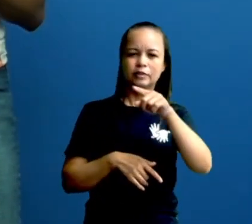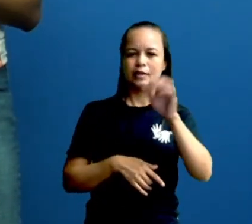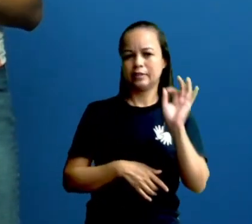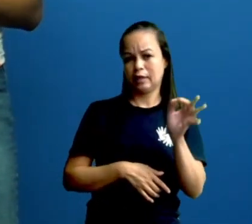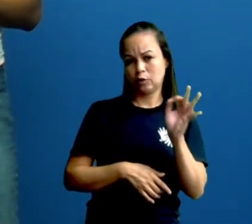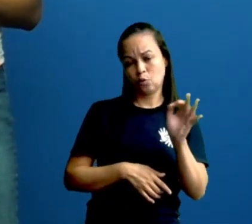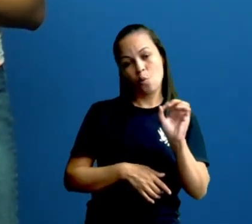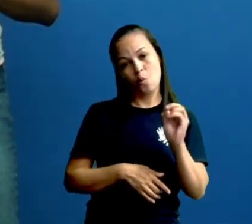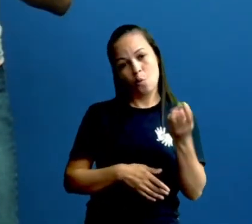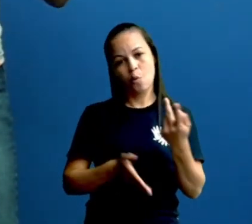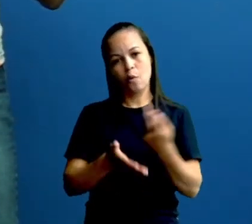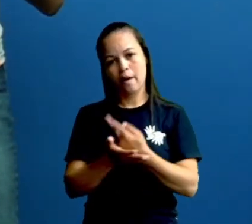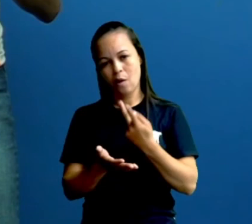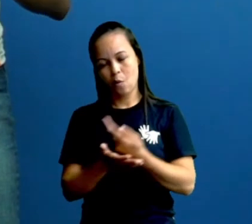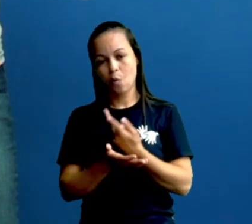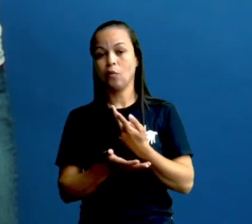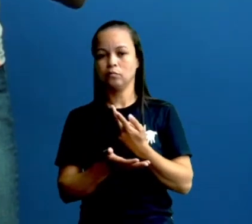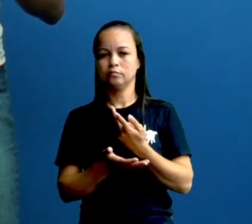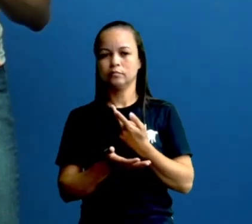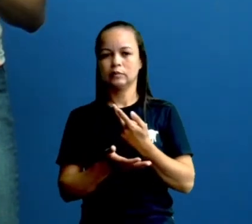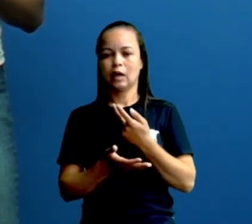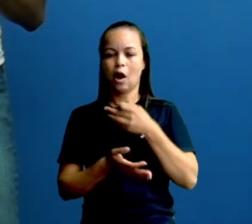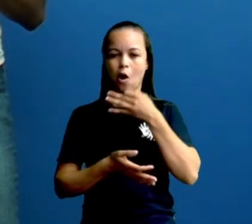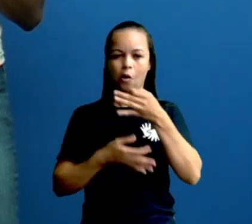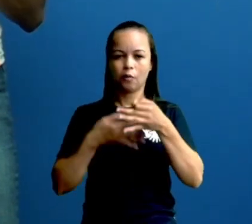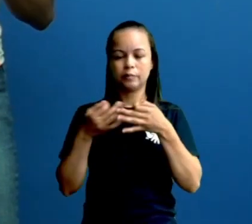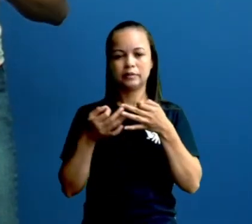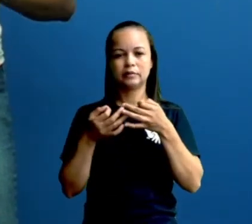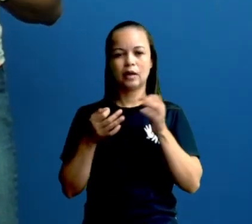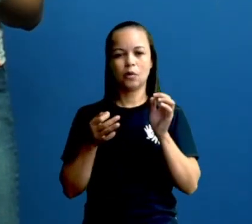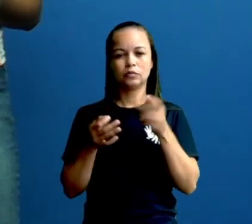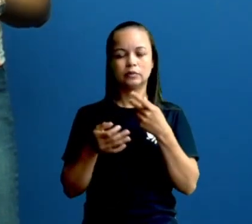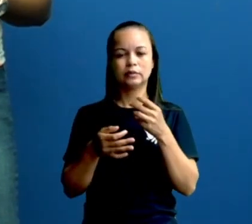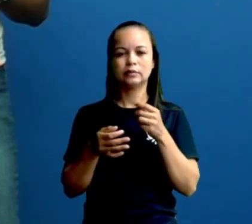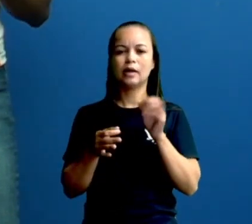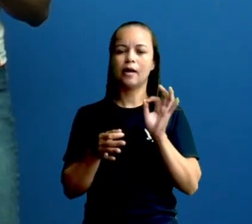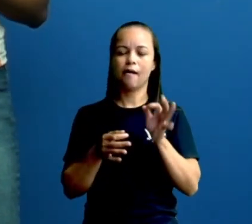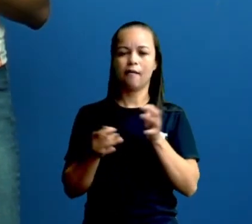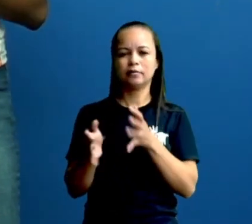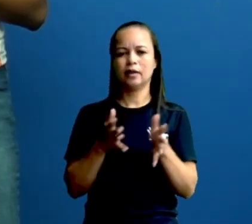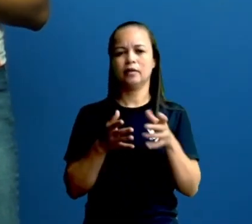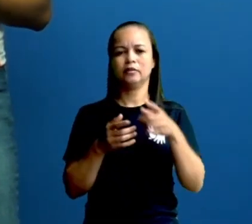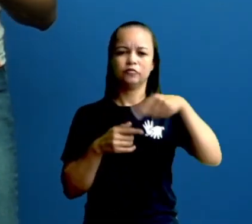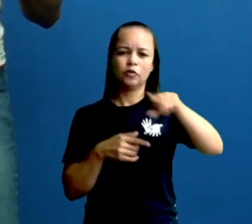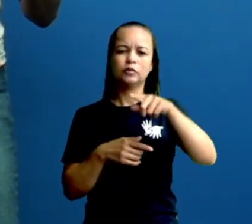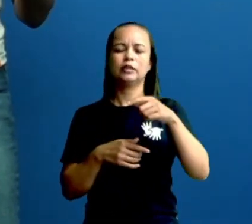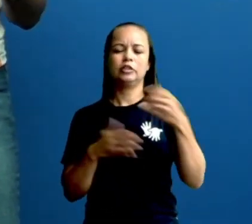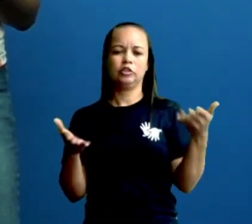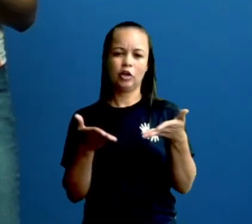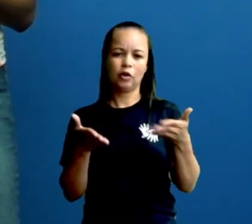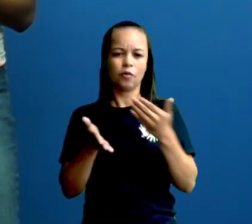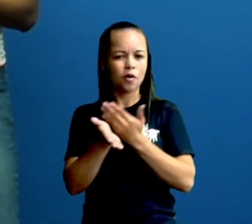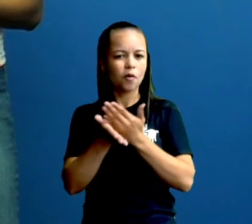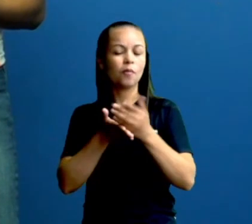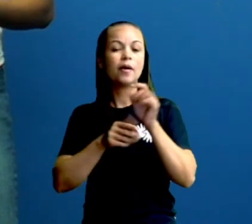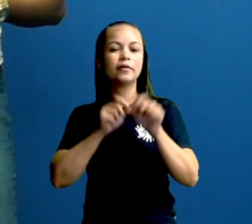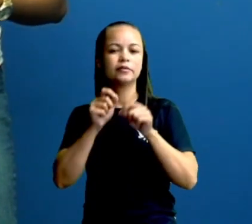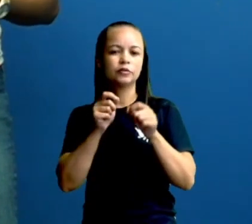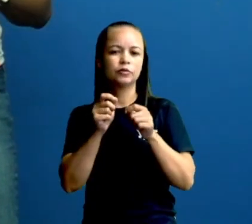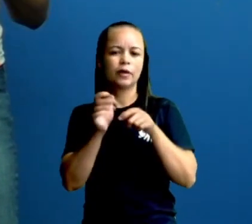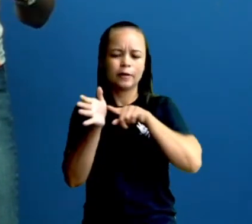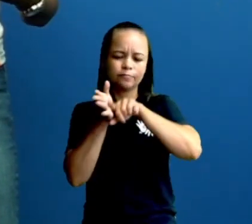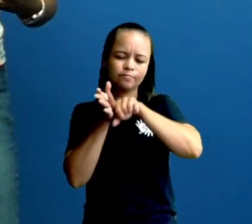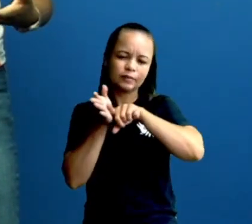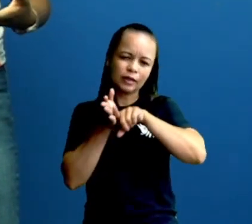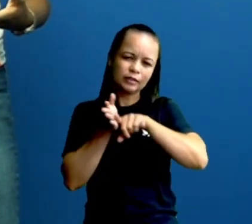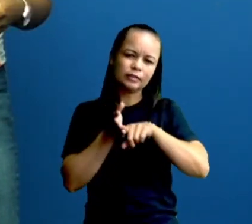errou a opção certa, o importante é que a partir de agora você já comece a analisar as suas tirinhas, as suas historinhas em quadrinhos,